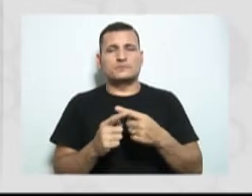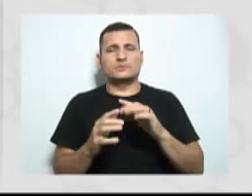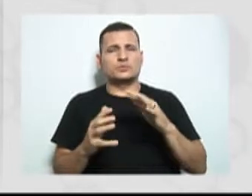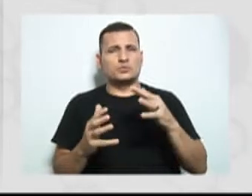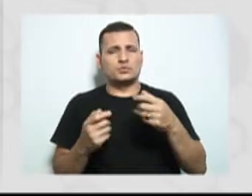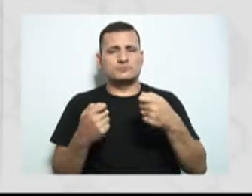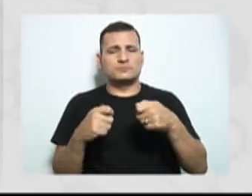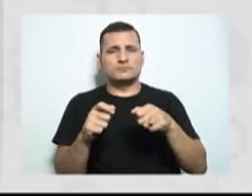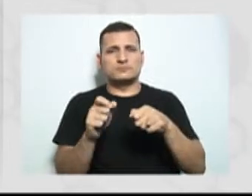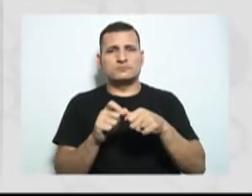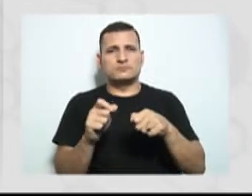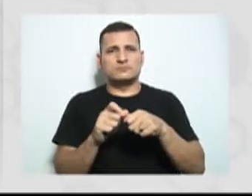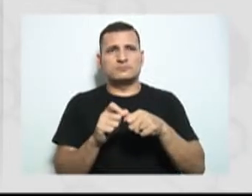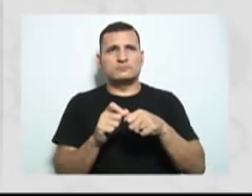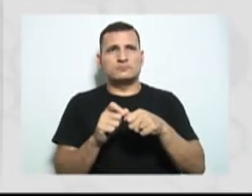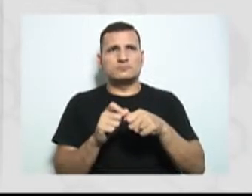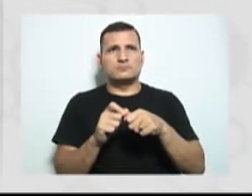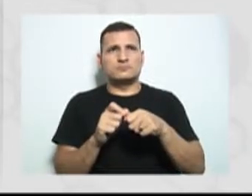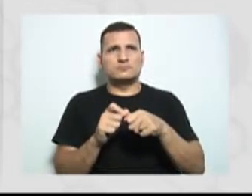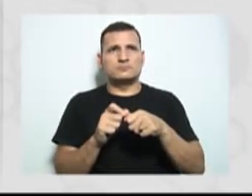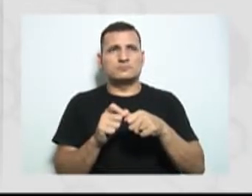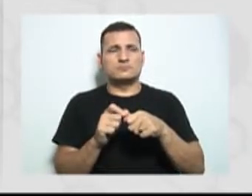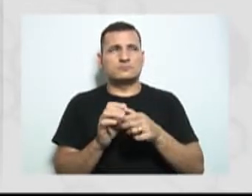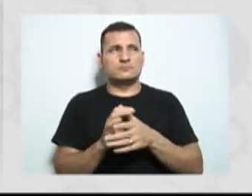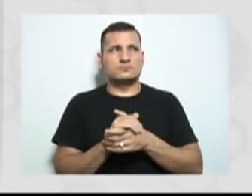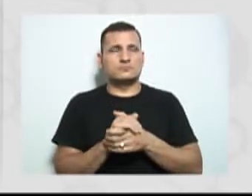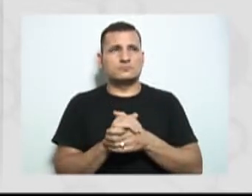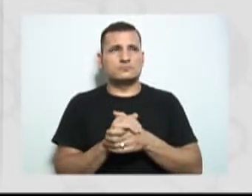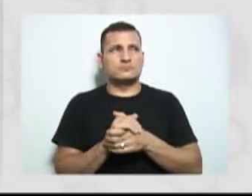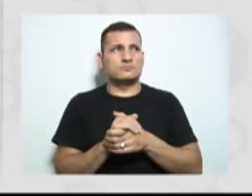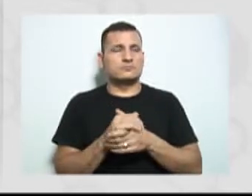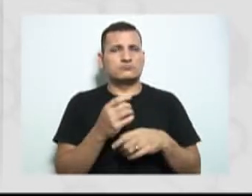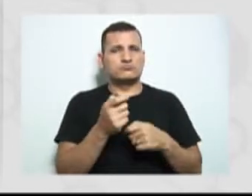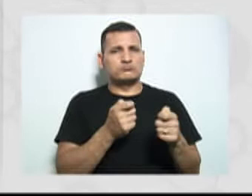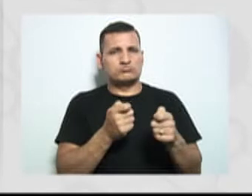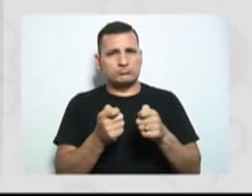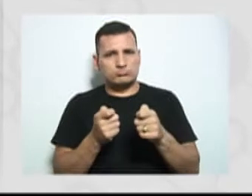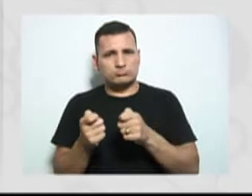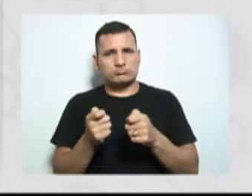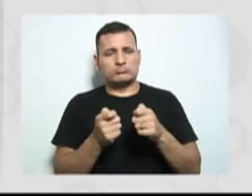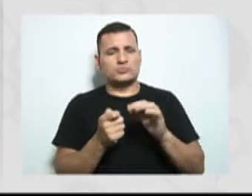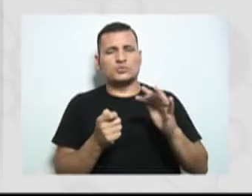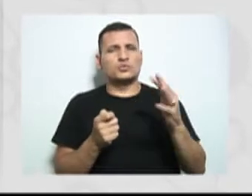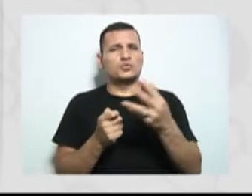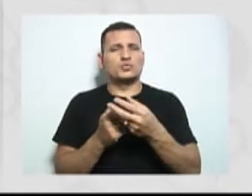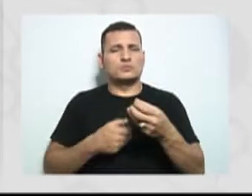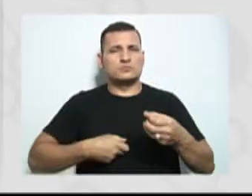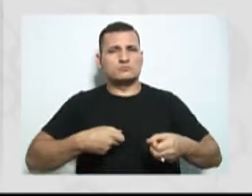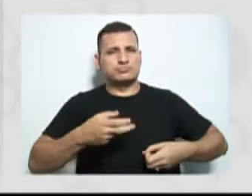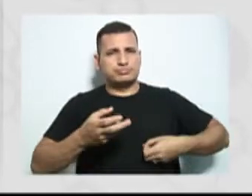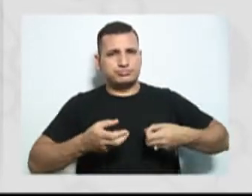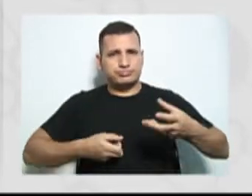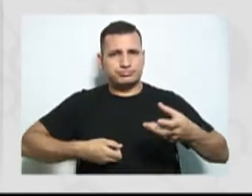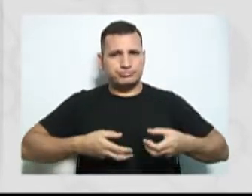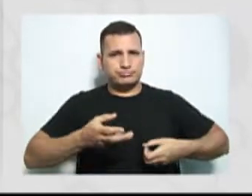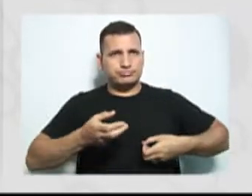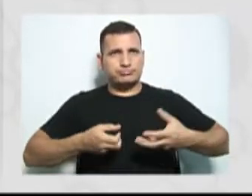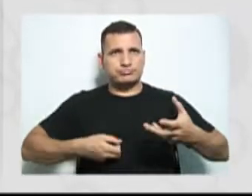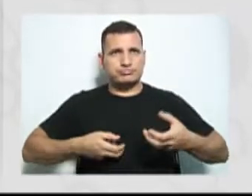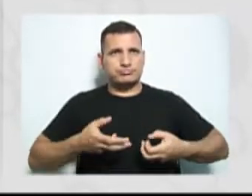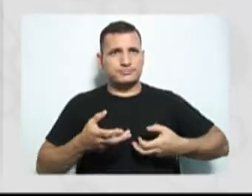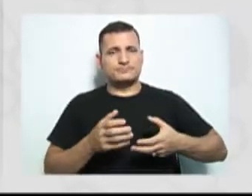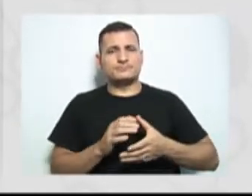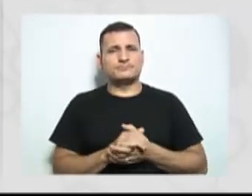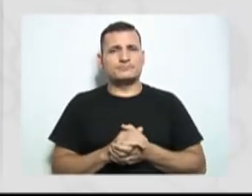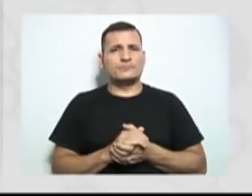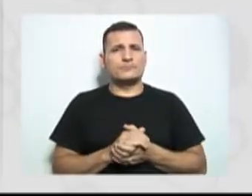bem distinto, tem que ser feito tudo com controle, com relação a tudo que está sendo gasto. O custeio variável, de certa forma,